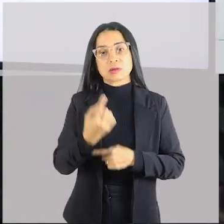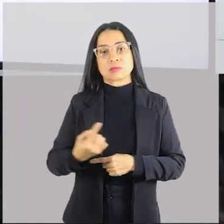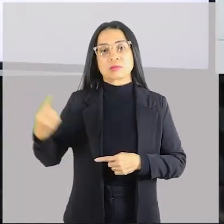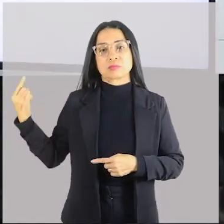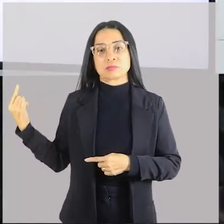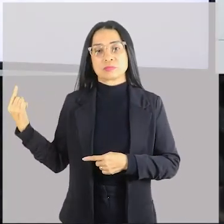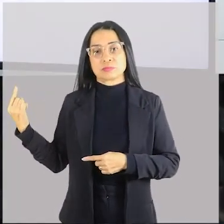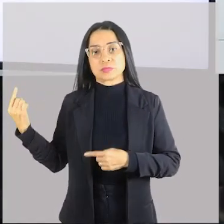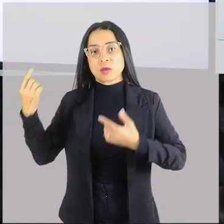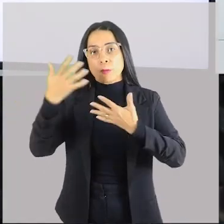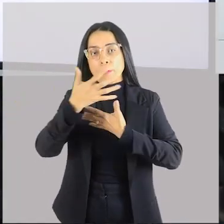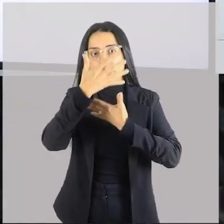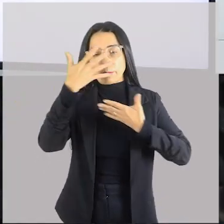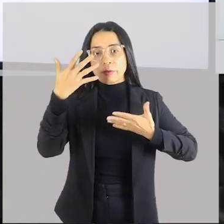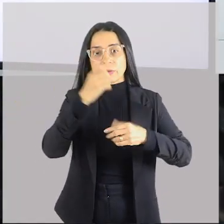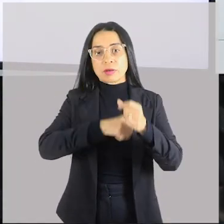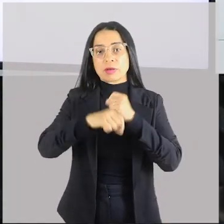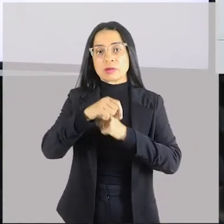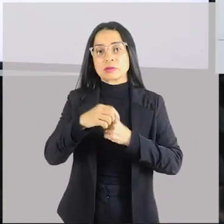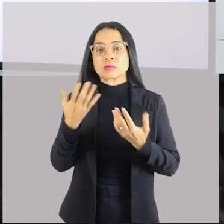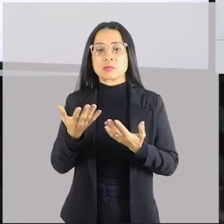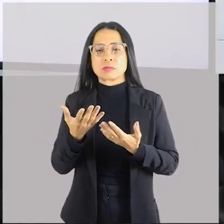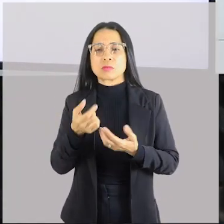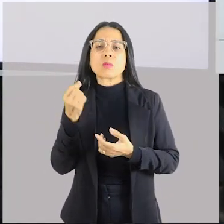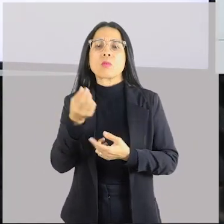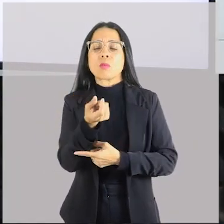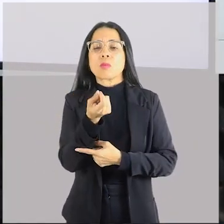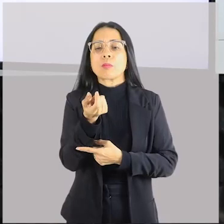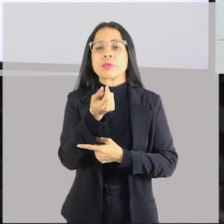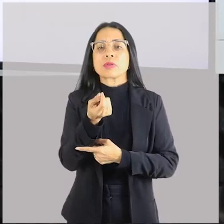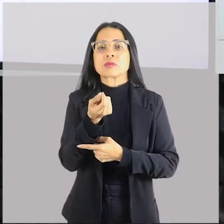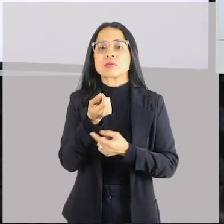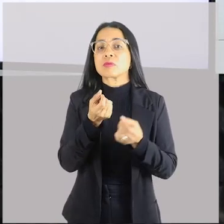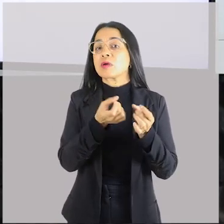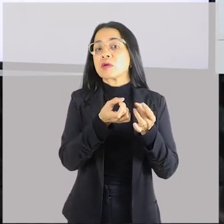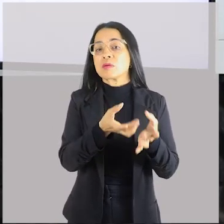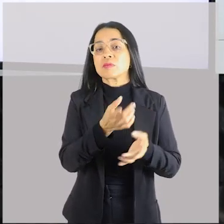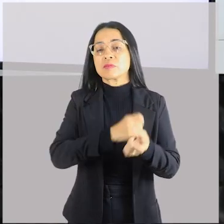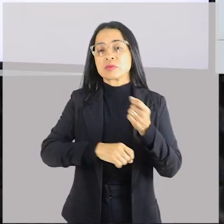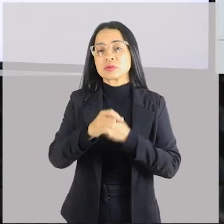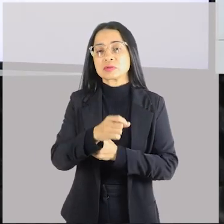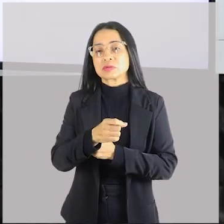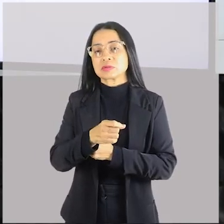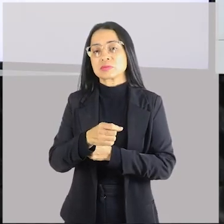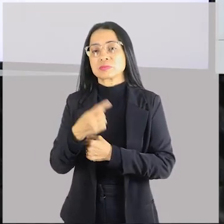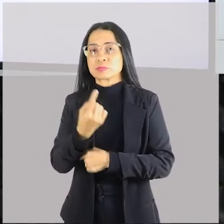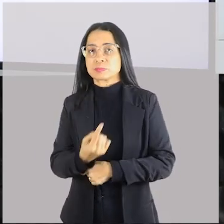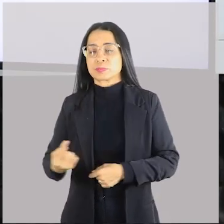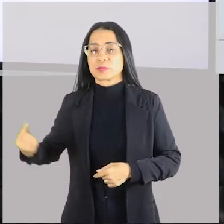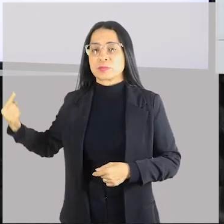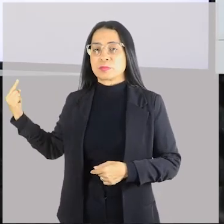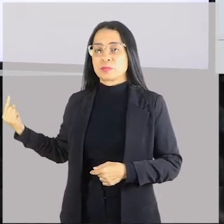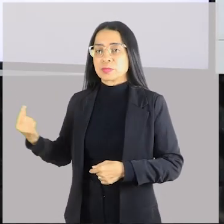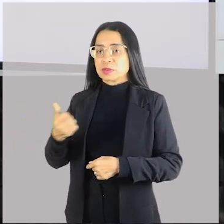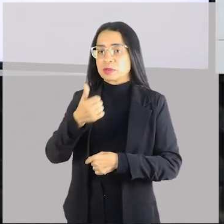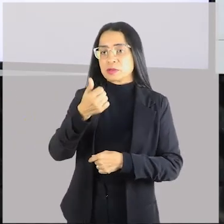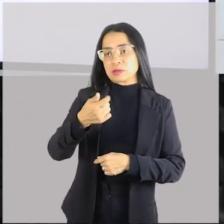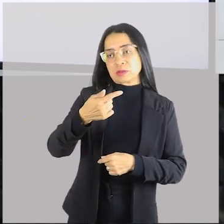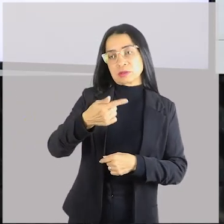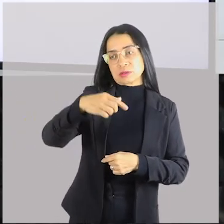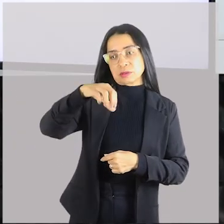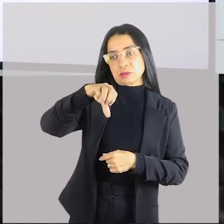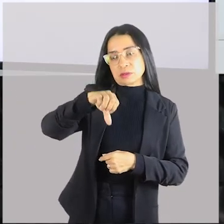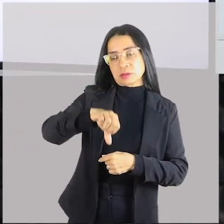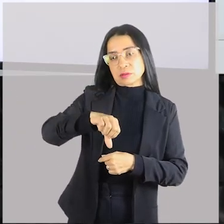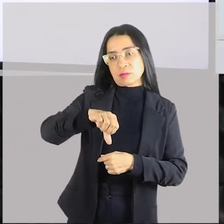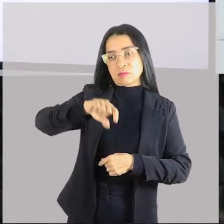eu coloquei propositalmente o preço que ele foi vendido 179 Milhões de Dólares eu vou repetir eu não